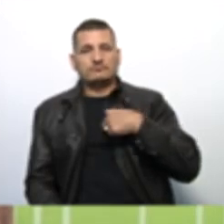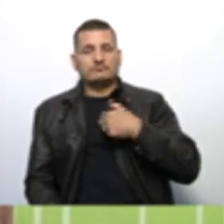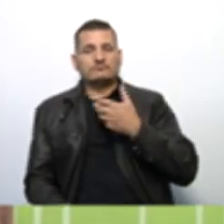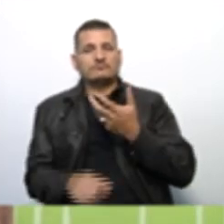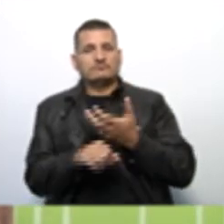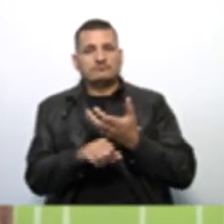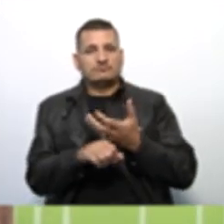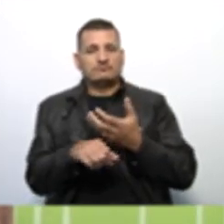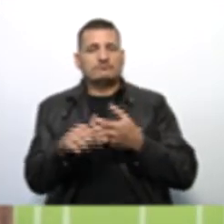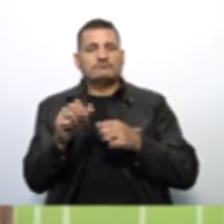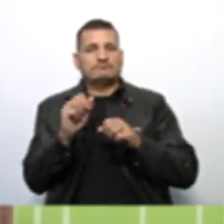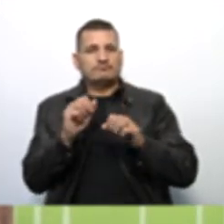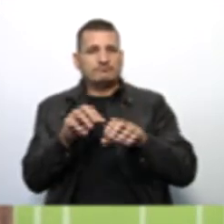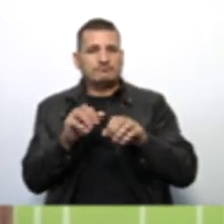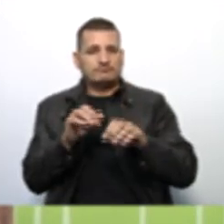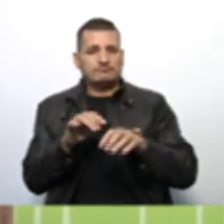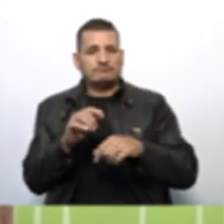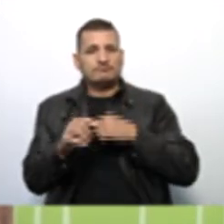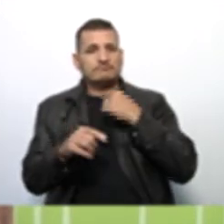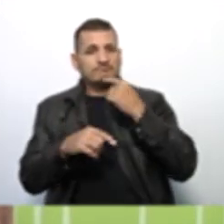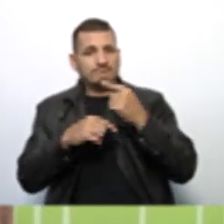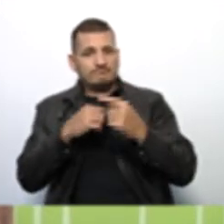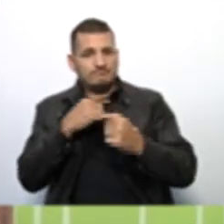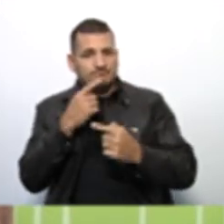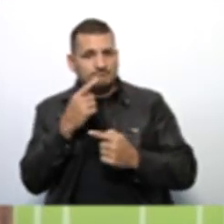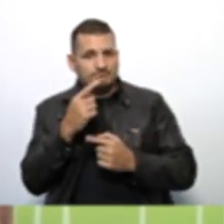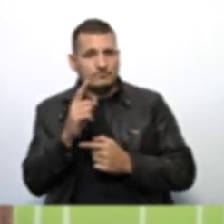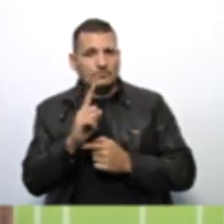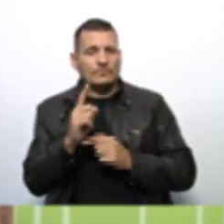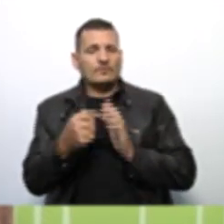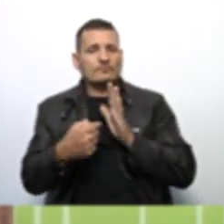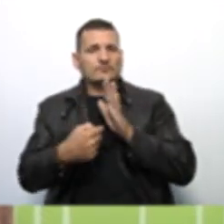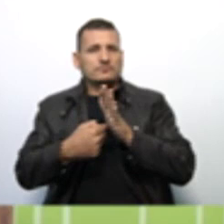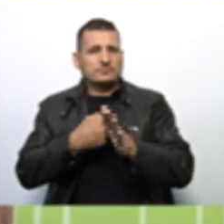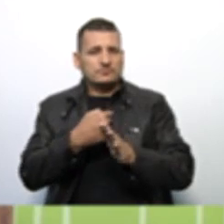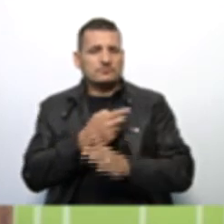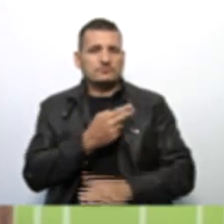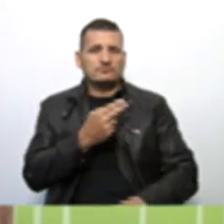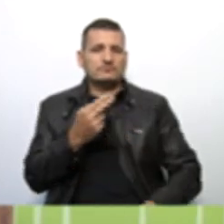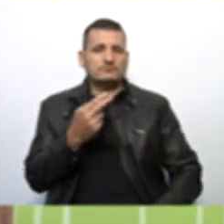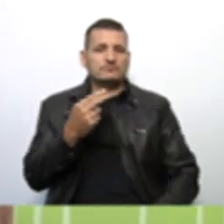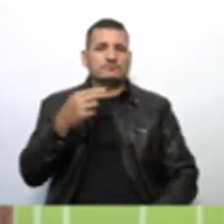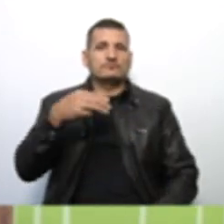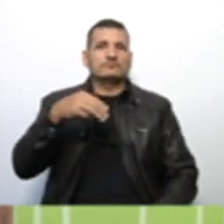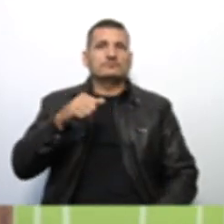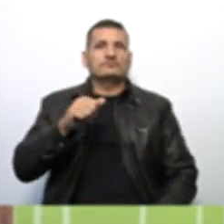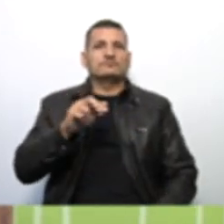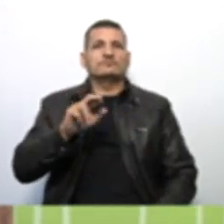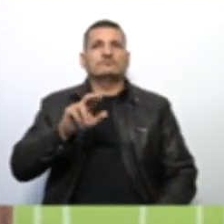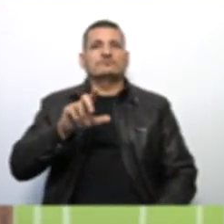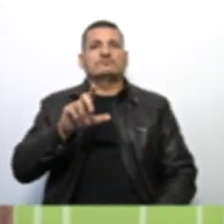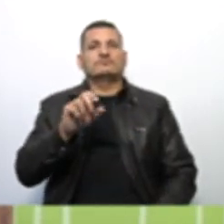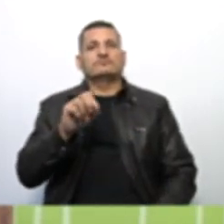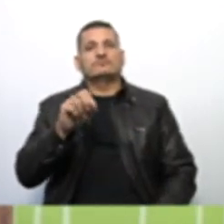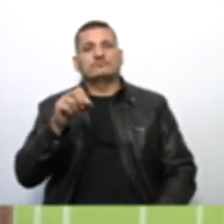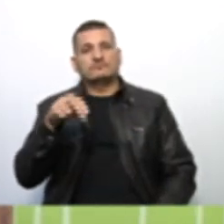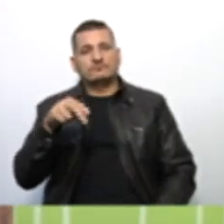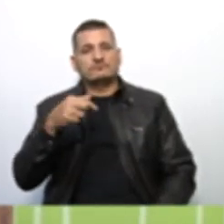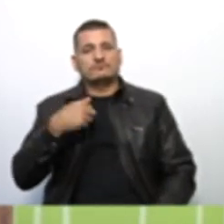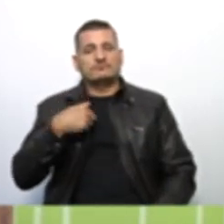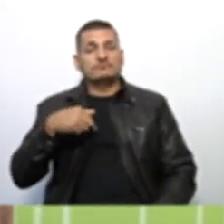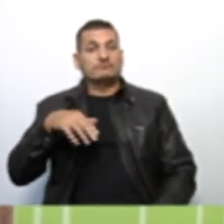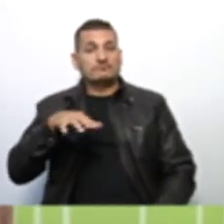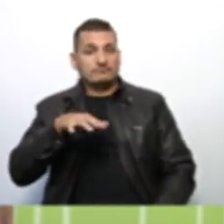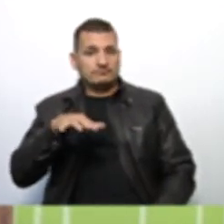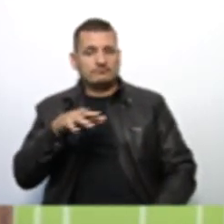né, de redes. Não fiquem com dúvida, pergunte, né? Meu nome é Marlon, mais uma vez falando, né? Sou da área de redes também